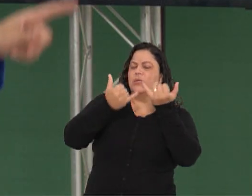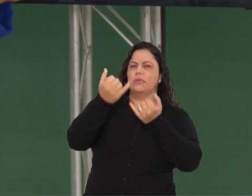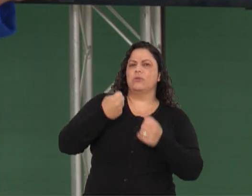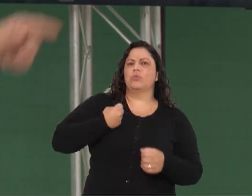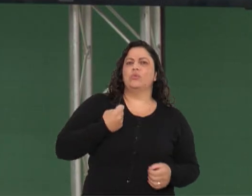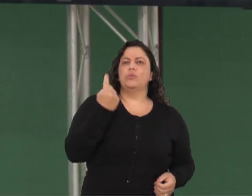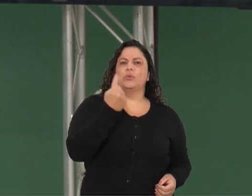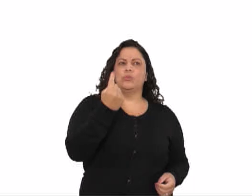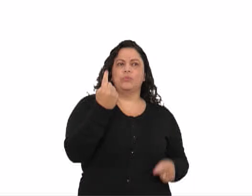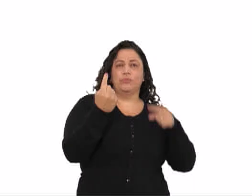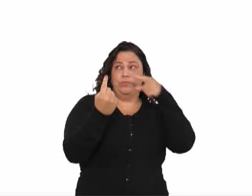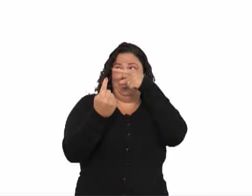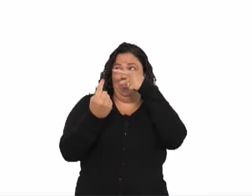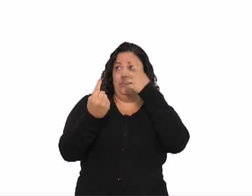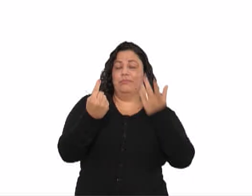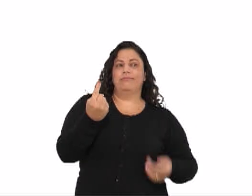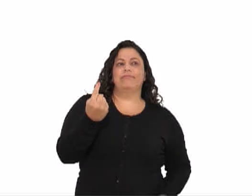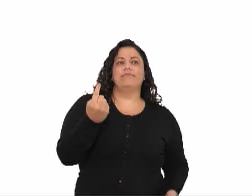1 vem aqui.